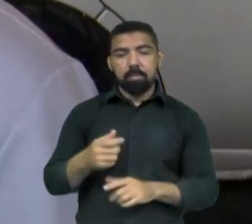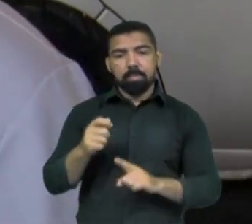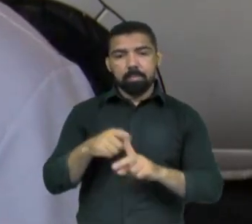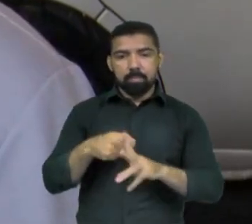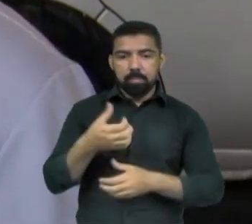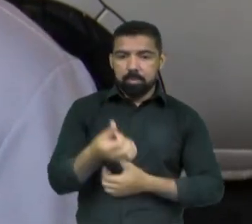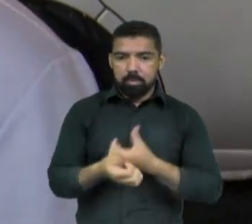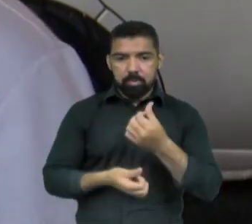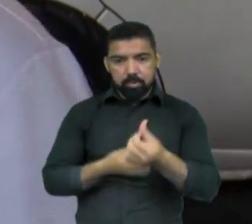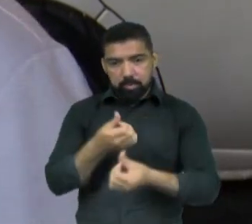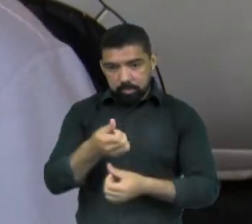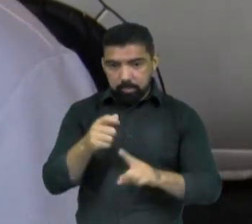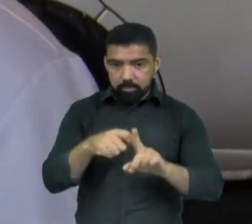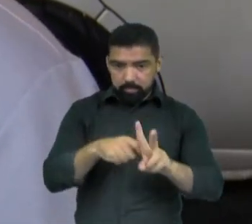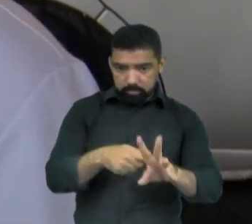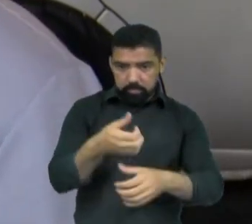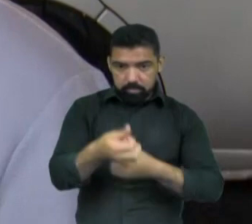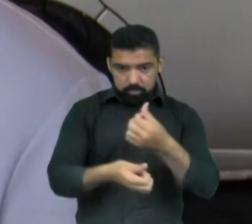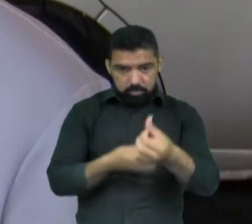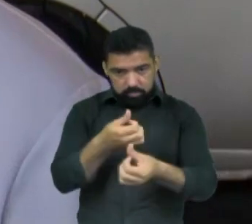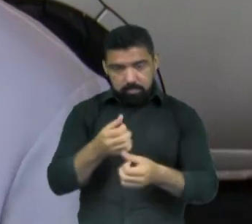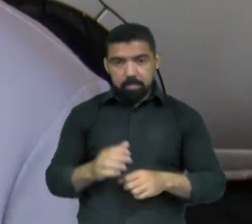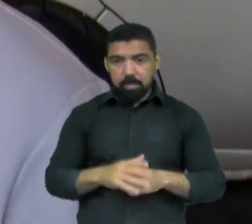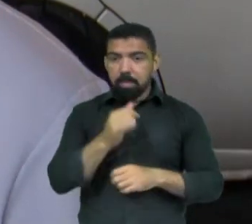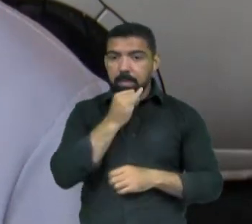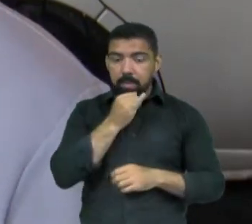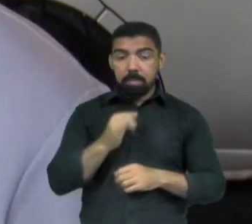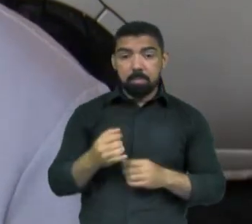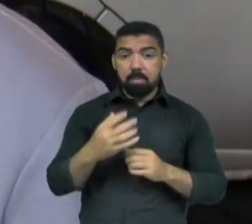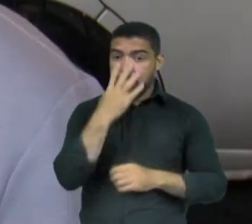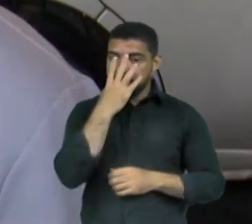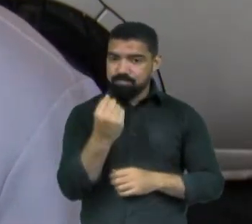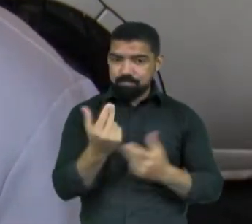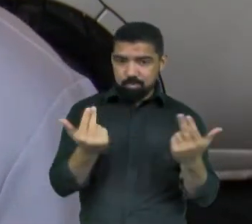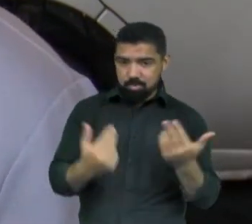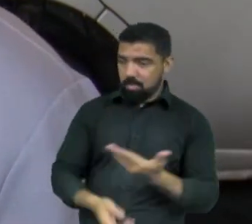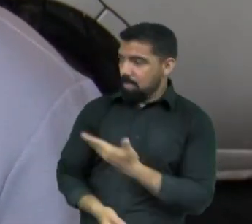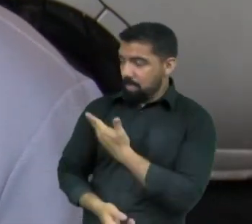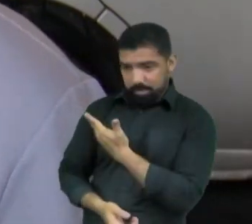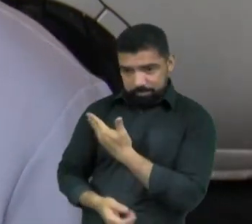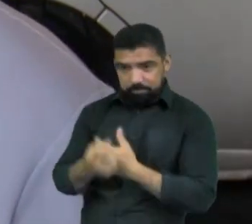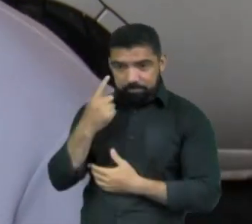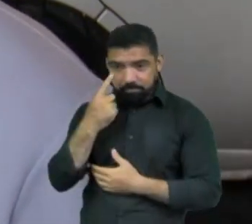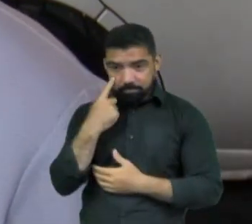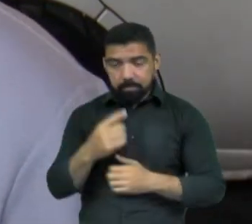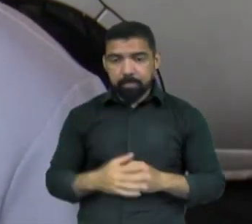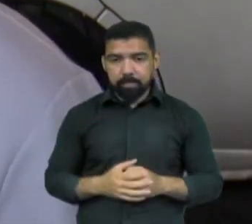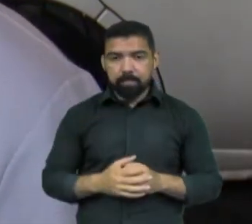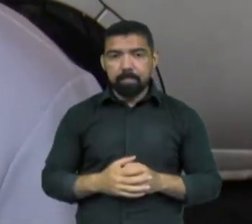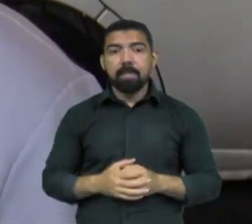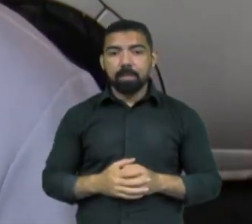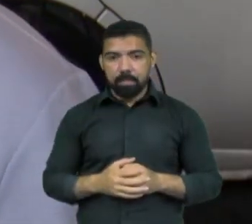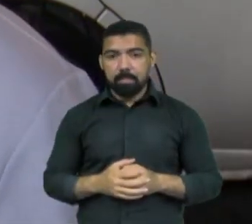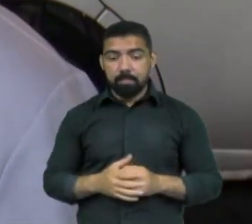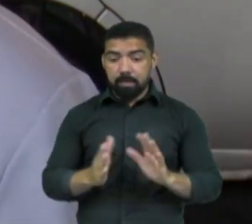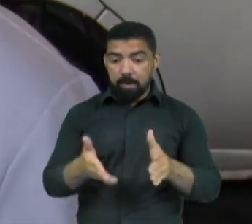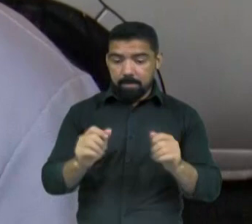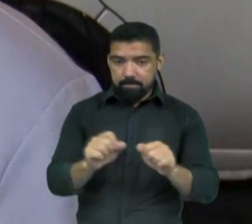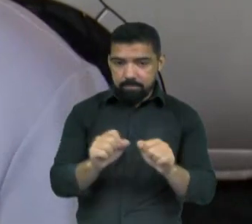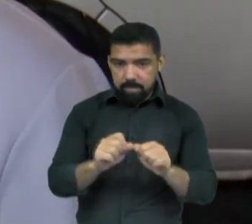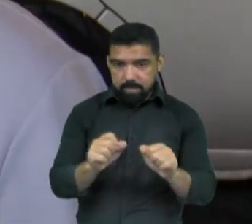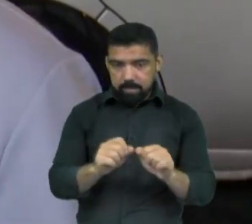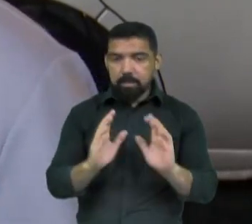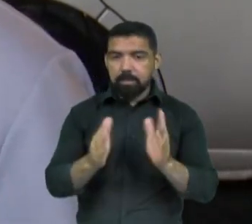fazer uma vistoria como esse que está aqui atrás, ele vem fazer a vistoria, ele já recebe a data de retorno. Aqui há seis meses ele tem que